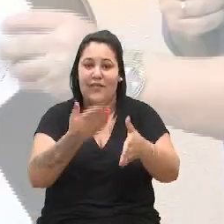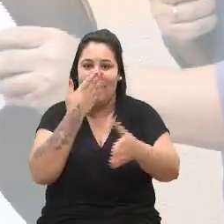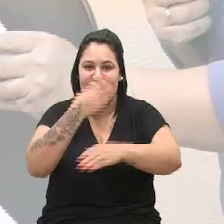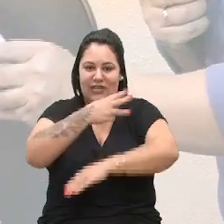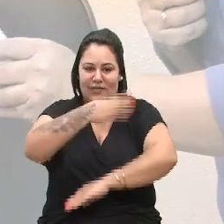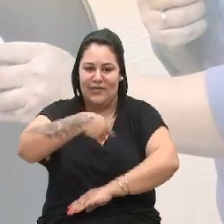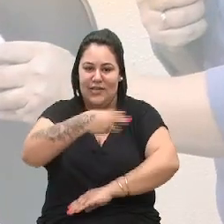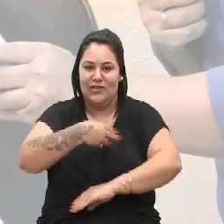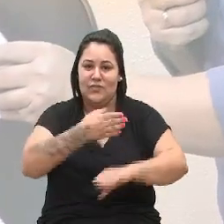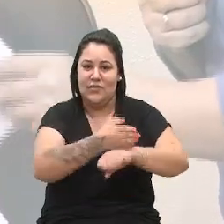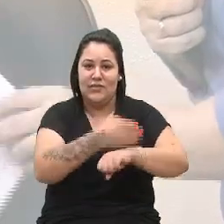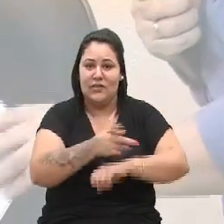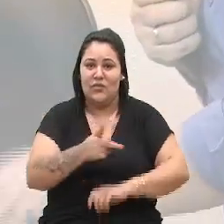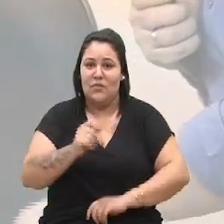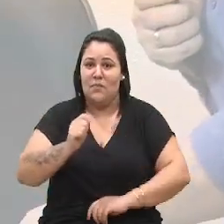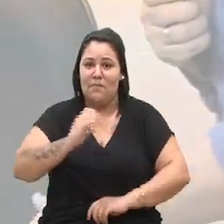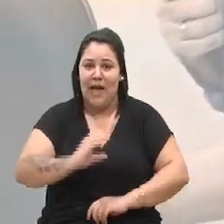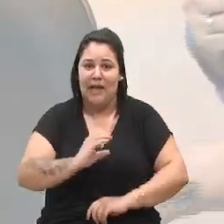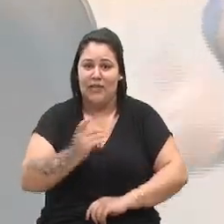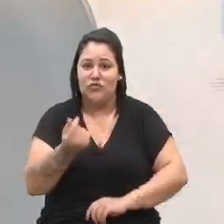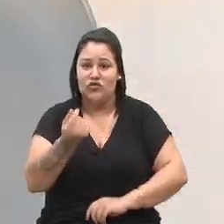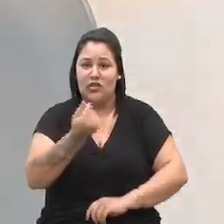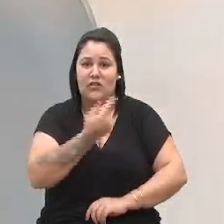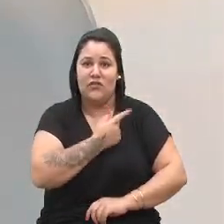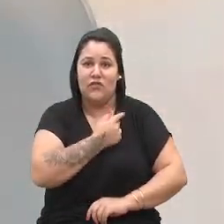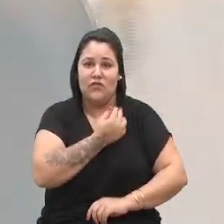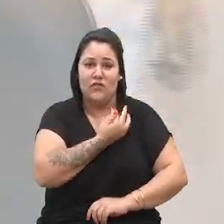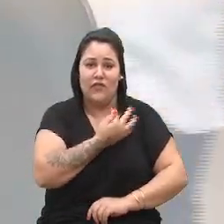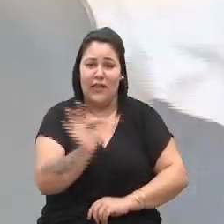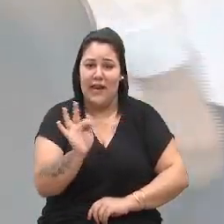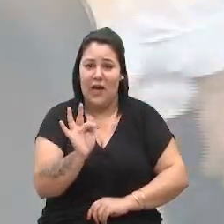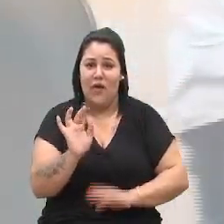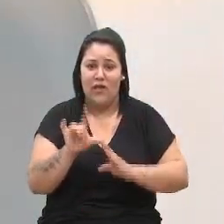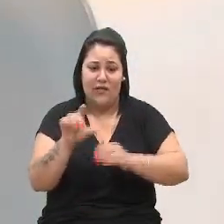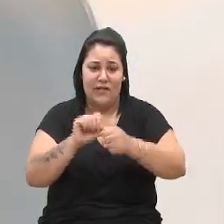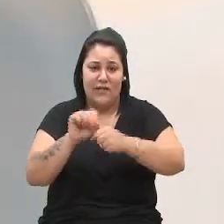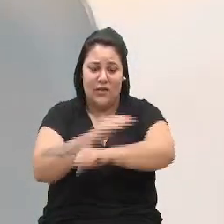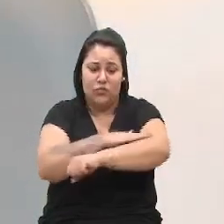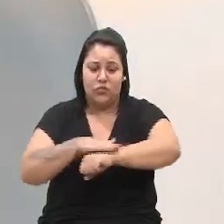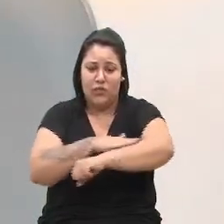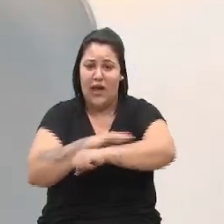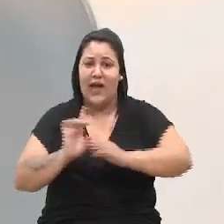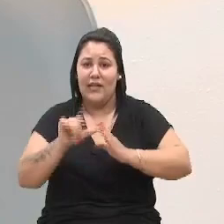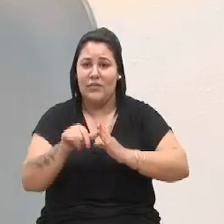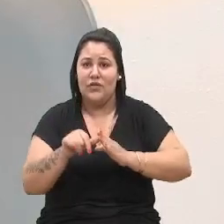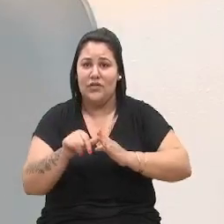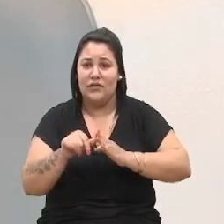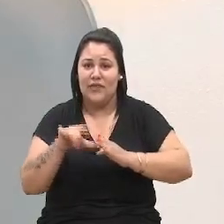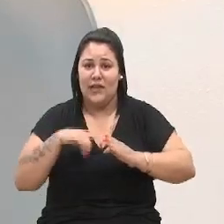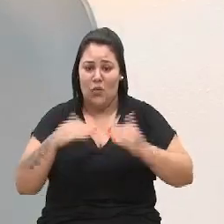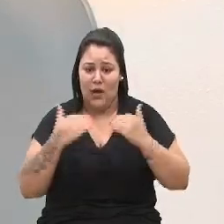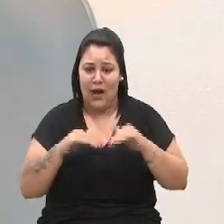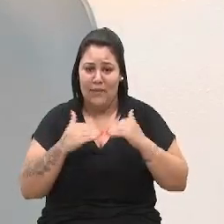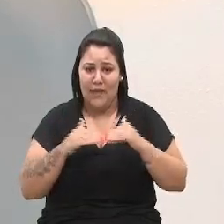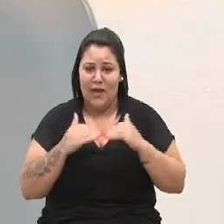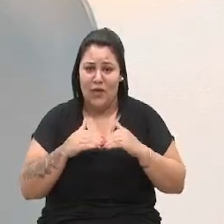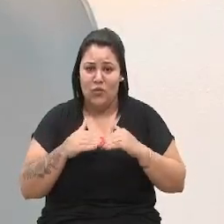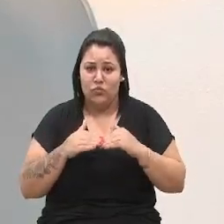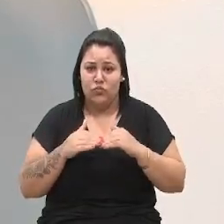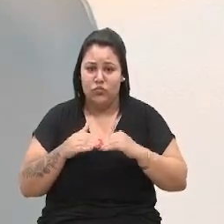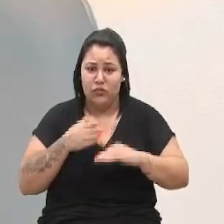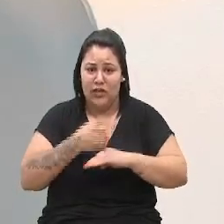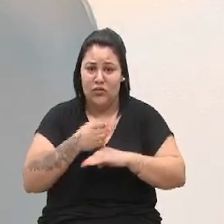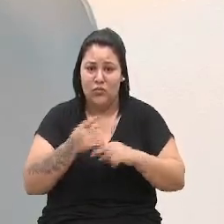dinheiro federal a qualquer momento. Aí tu vai recapar, depois tu tem que fazer. Uma galeria vai passar um caminhão dentro lá, precisa, porque ela explode